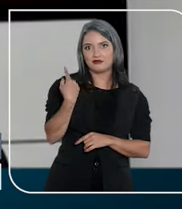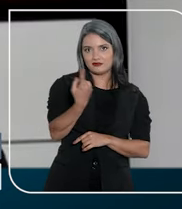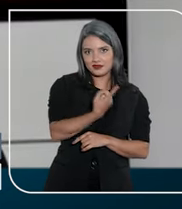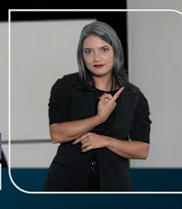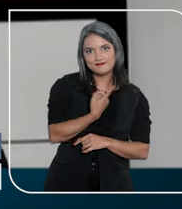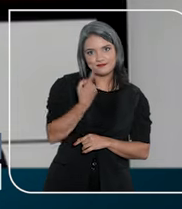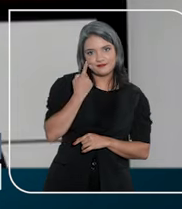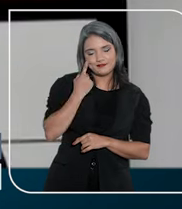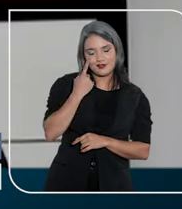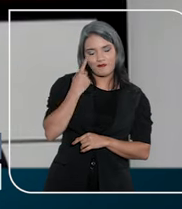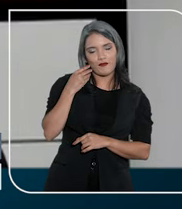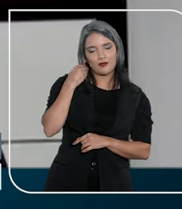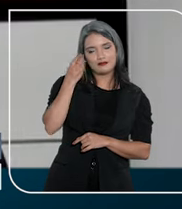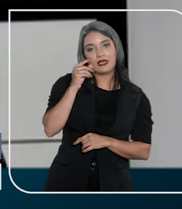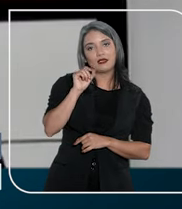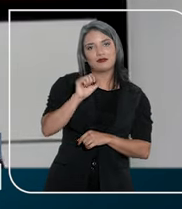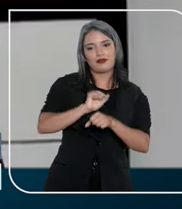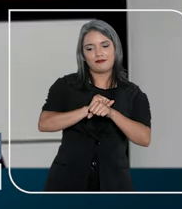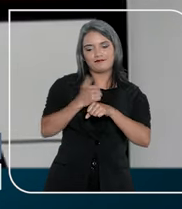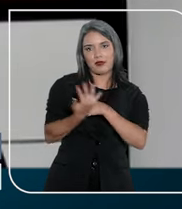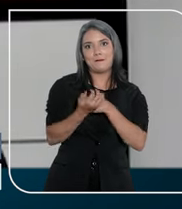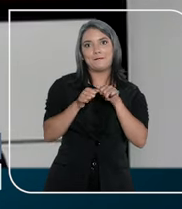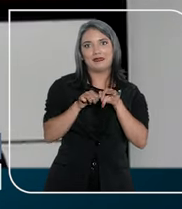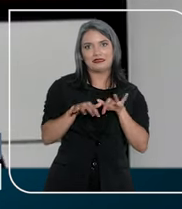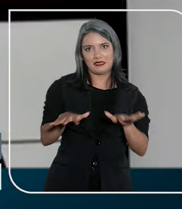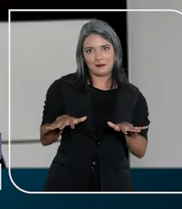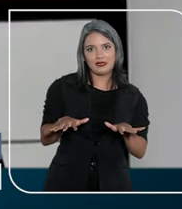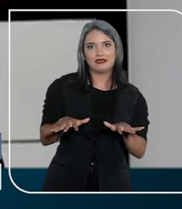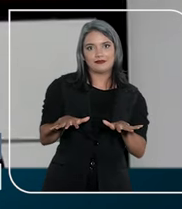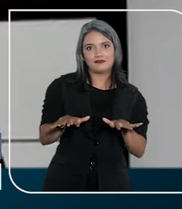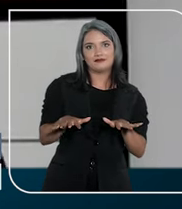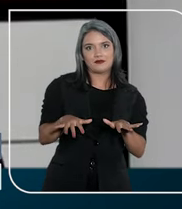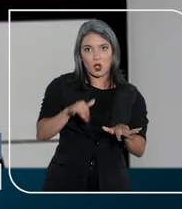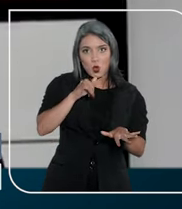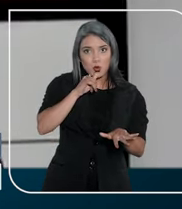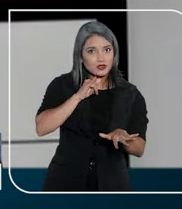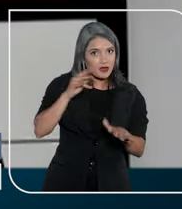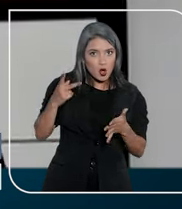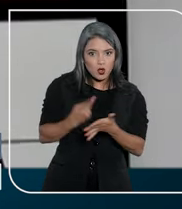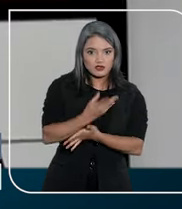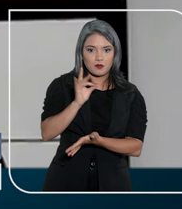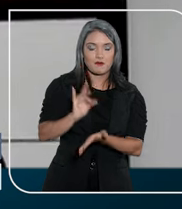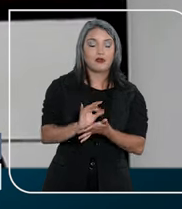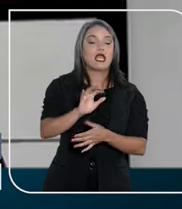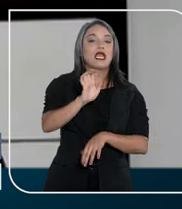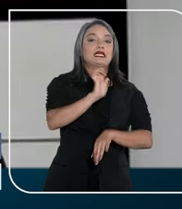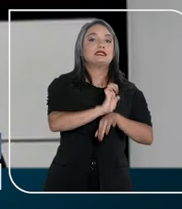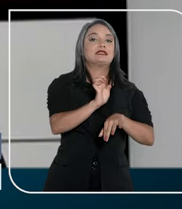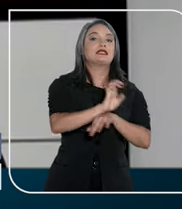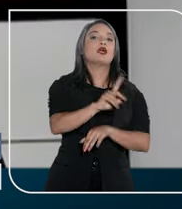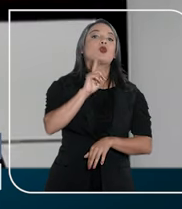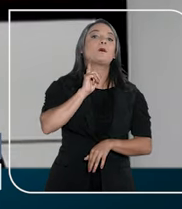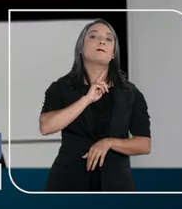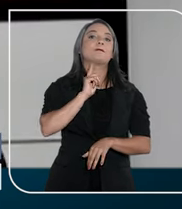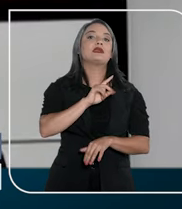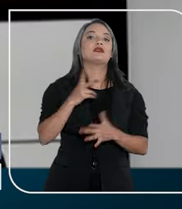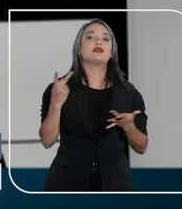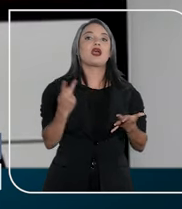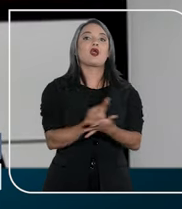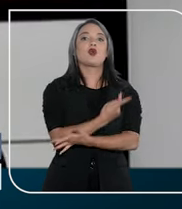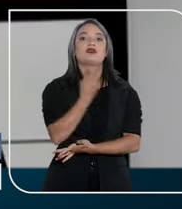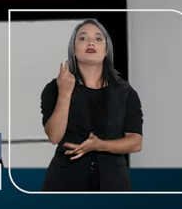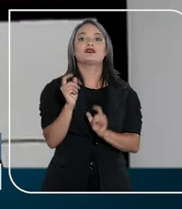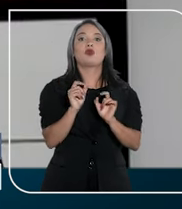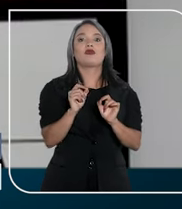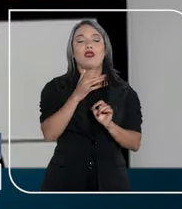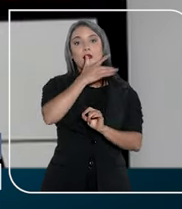pandemia. É um exemplo concreto, não vou citar aqui os dados em si, mas é um exemplo concreto. No estado de Minas Gerais, nós tivemos ali a contratação de inúmeros